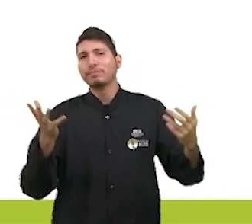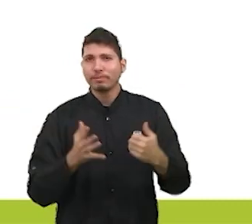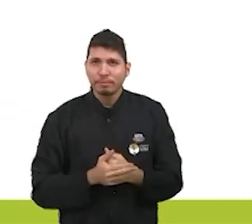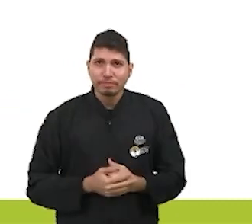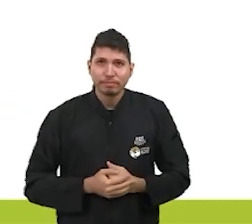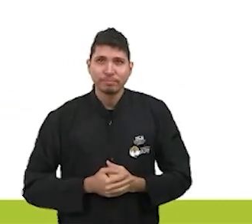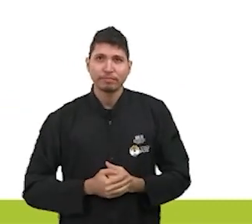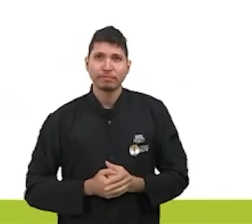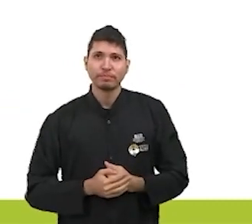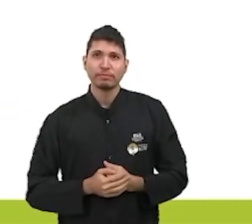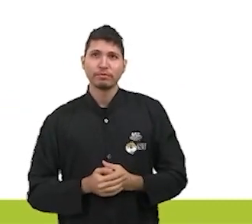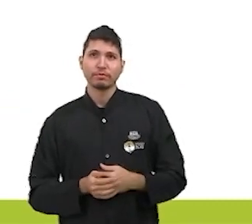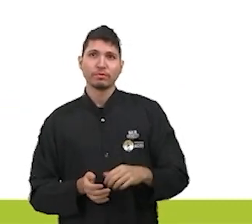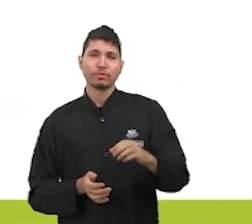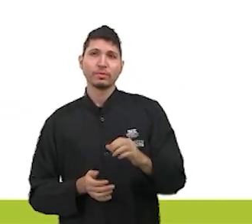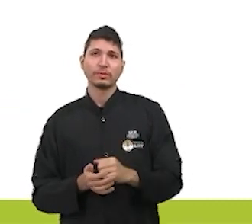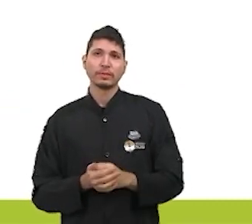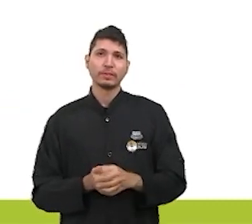socator, né?